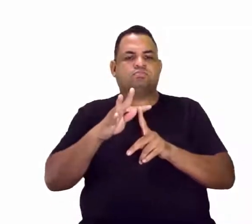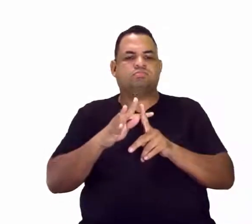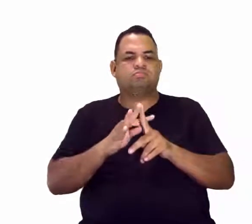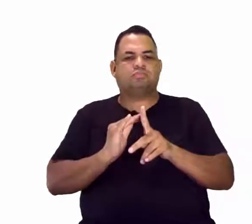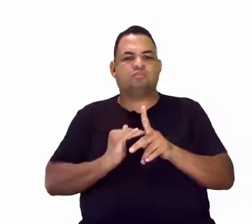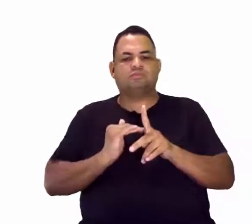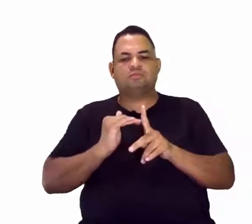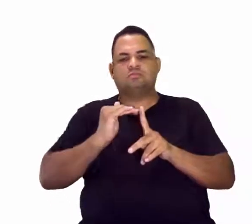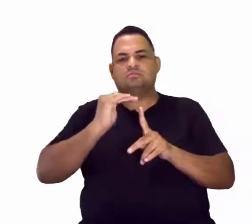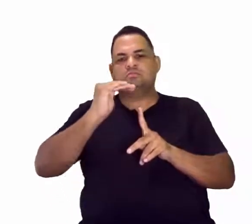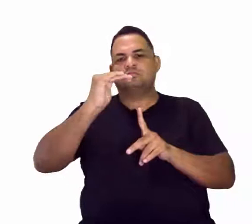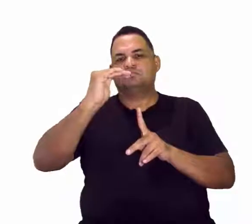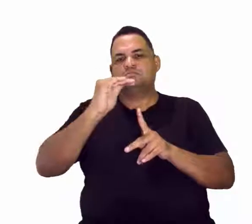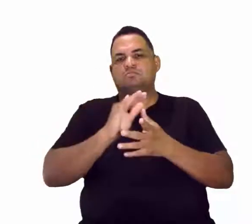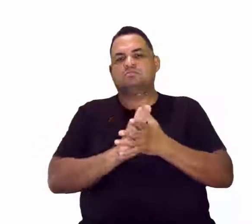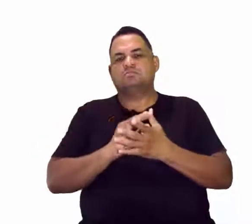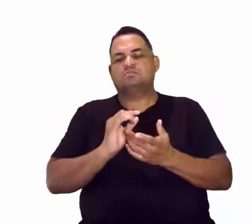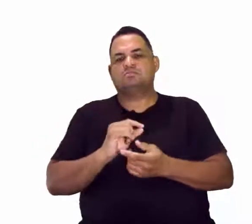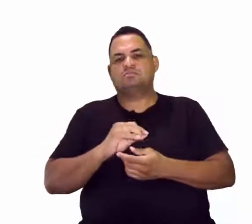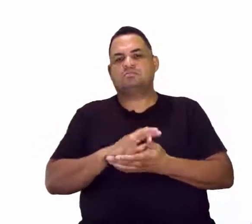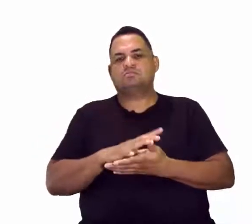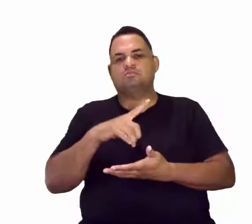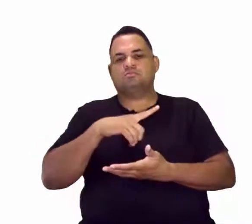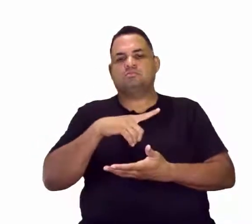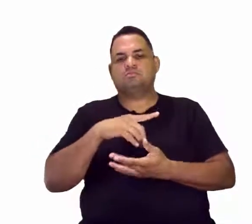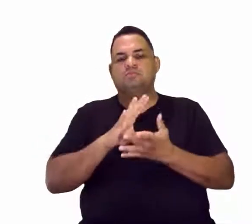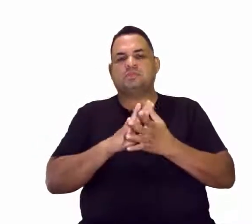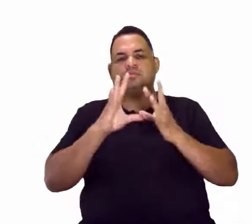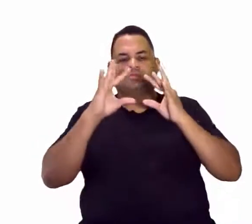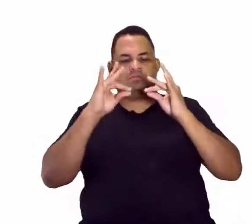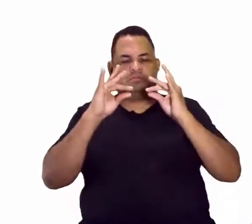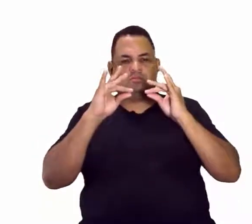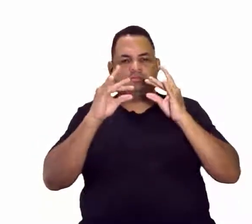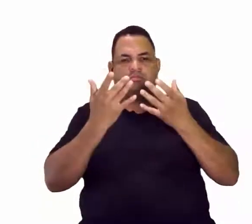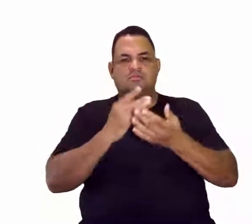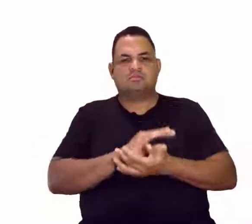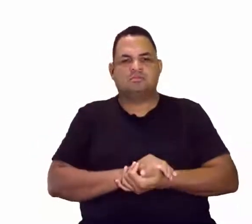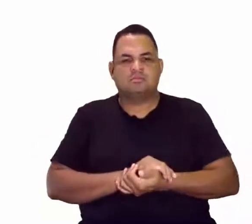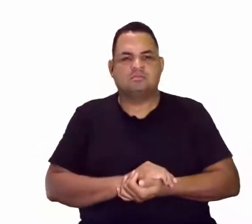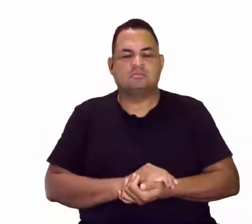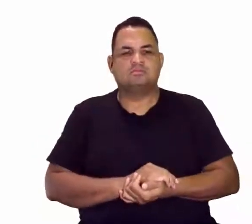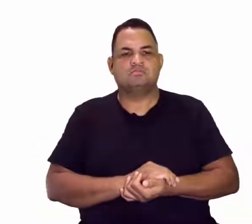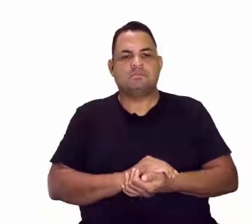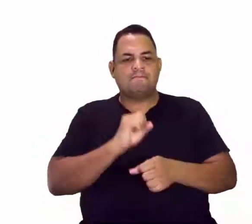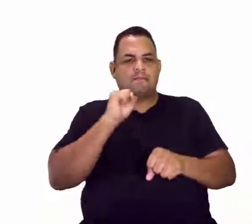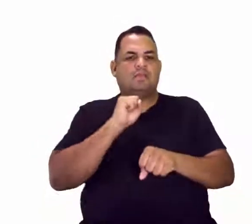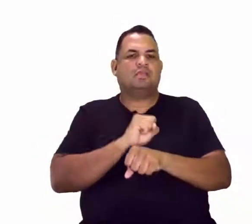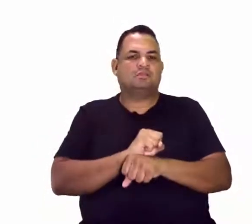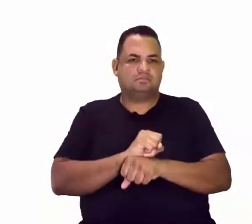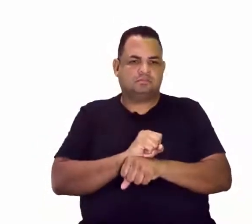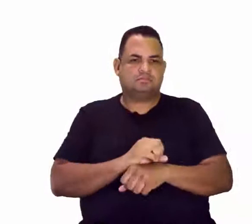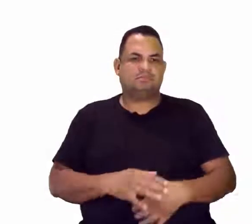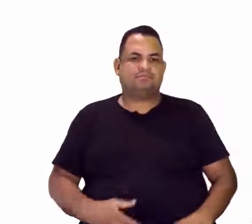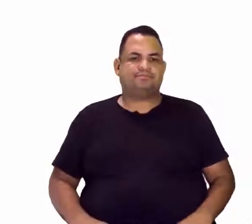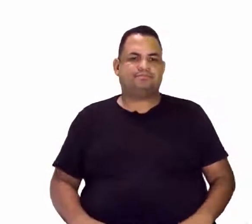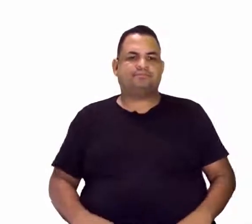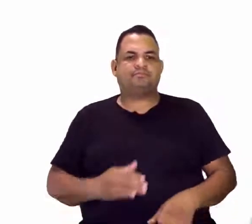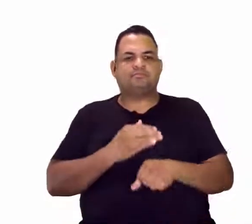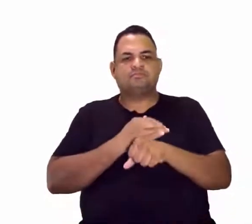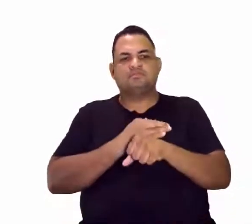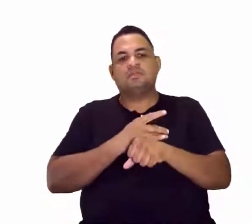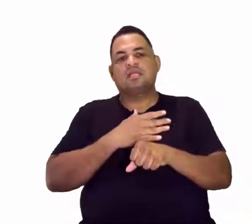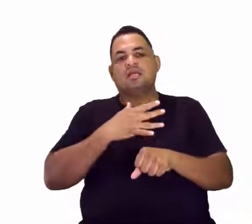ambiente, eles vão estar sempre na fase líquida. Eles são fixos. Já os